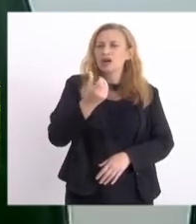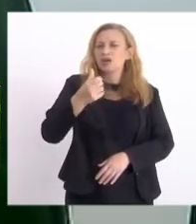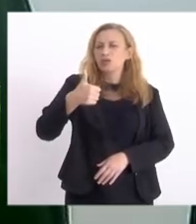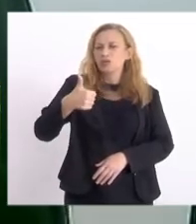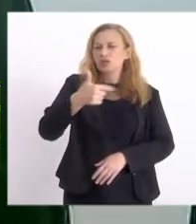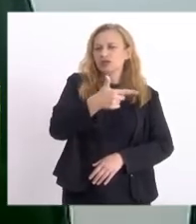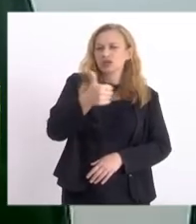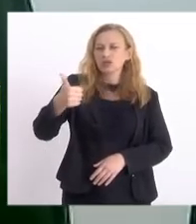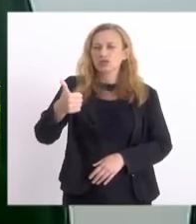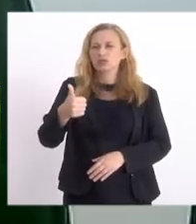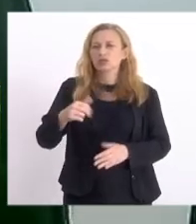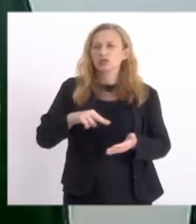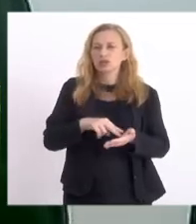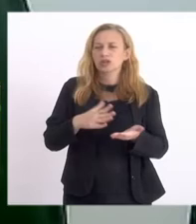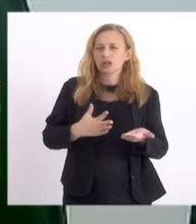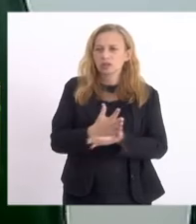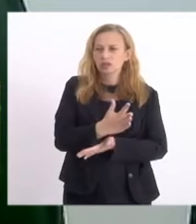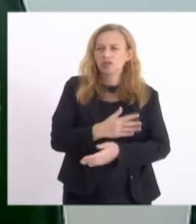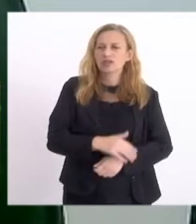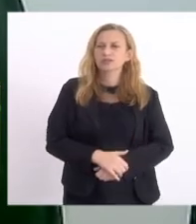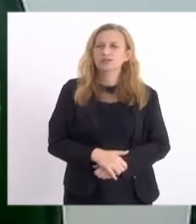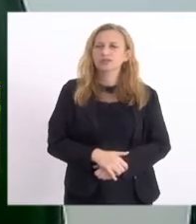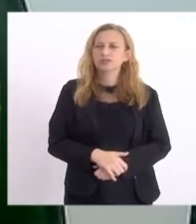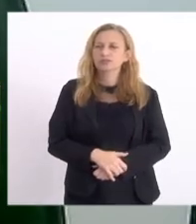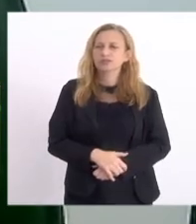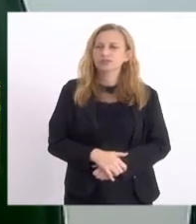correta a anexação, aprovado.